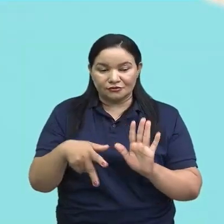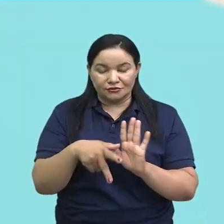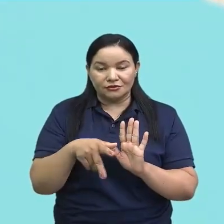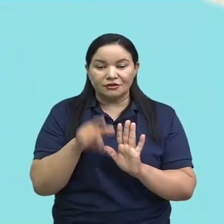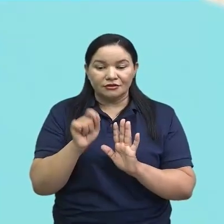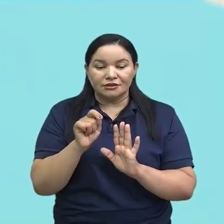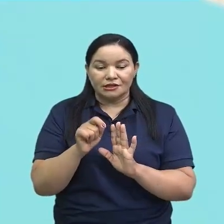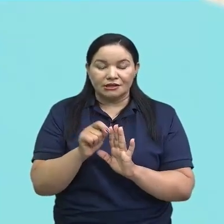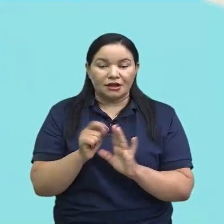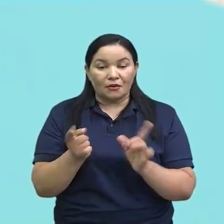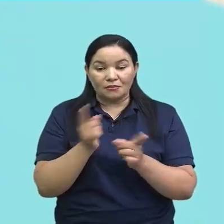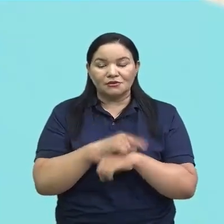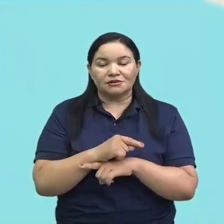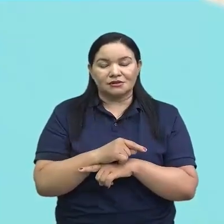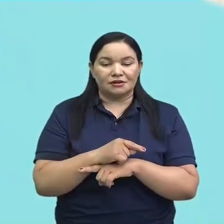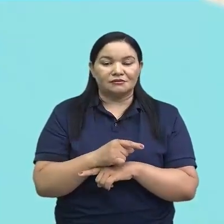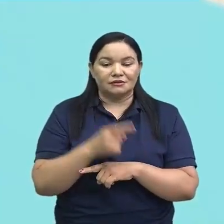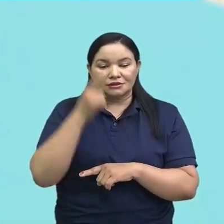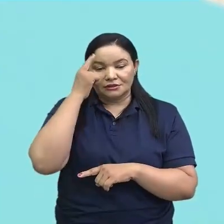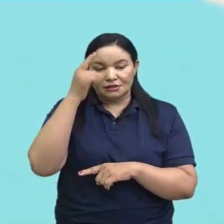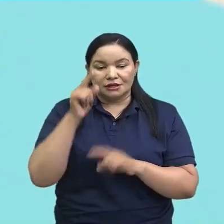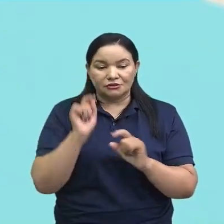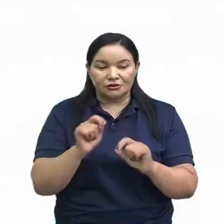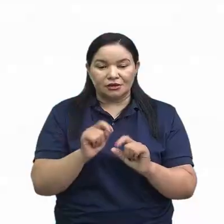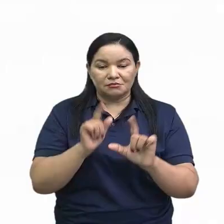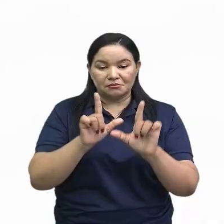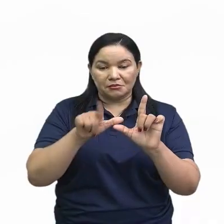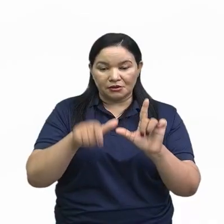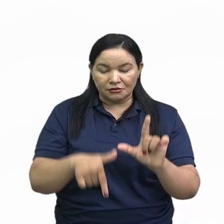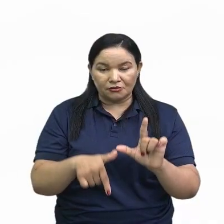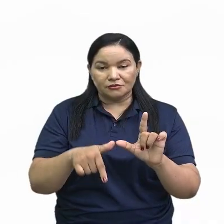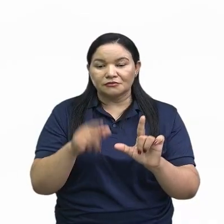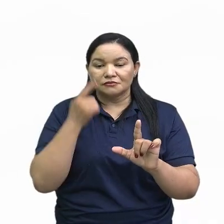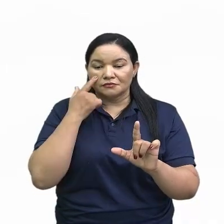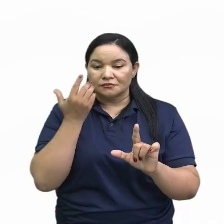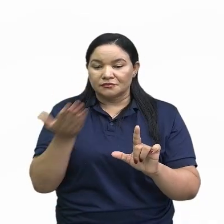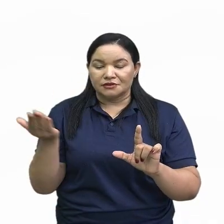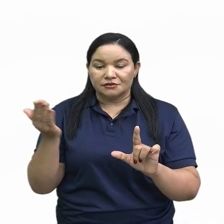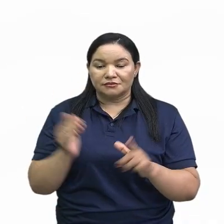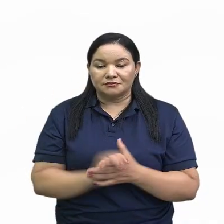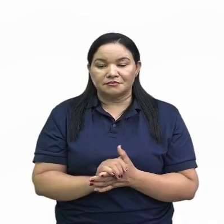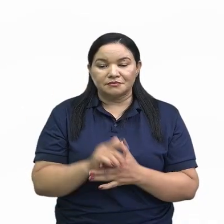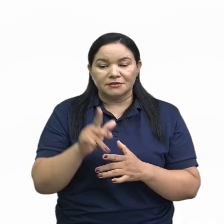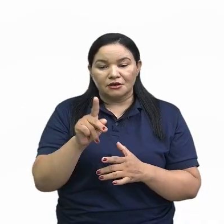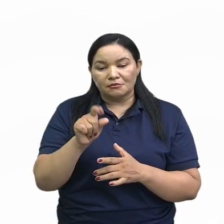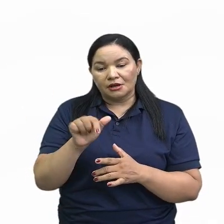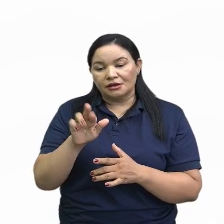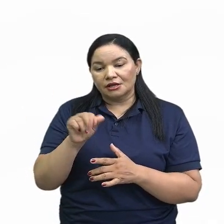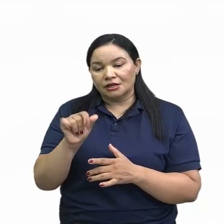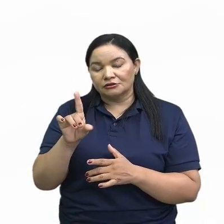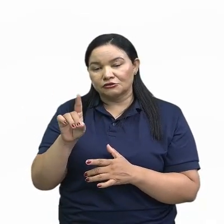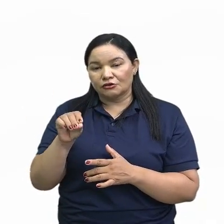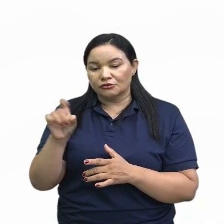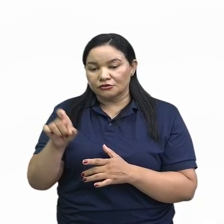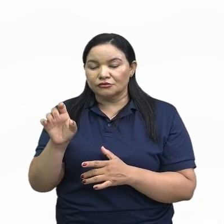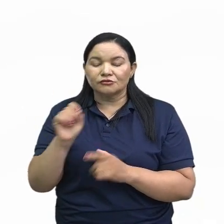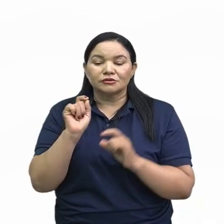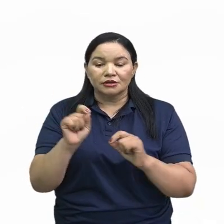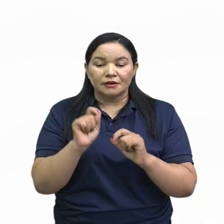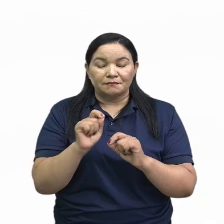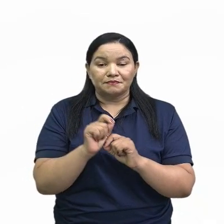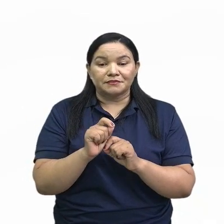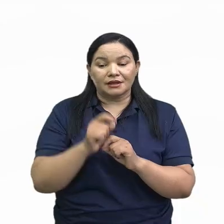oposição de ideias também é o paradoxo. Apresentando aí para vocês, observem. O paradoxo ocorre quando há um emprego de